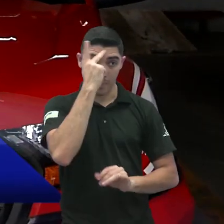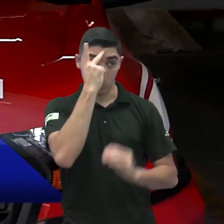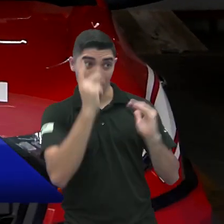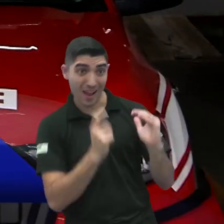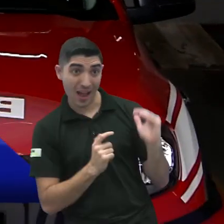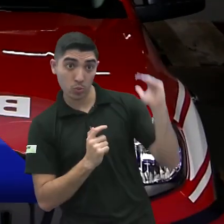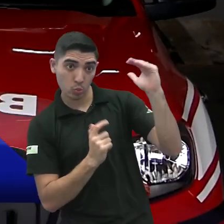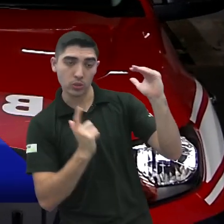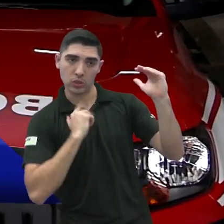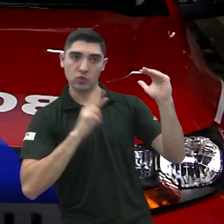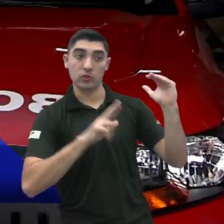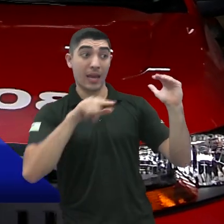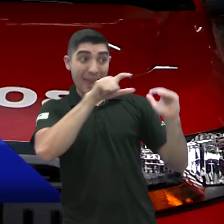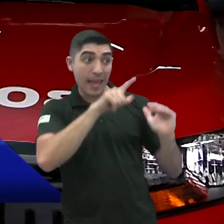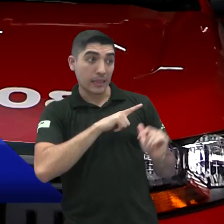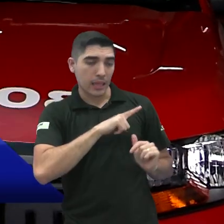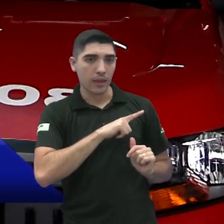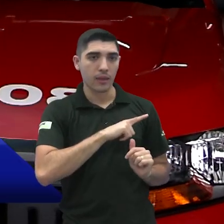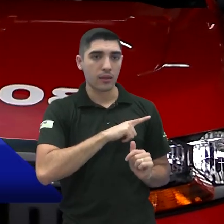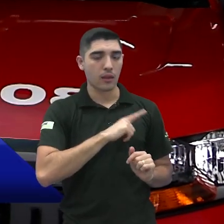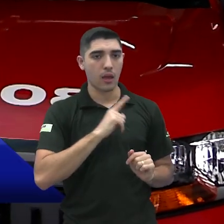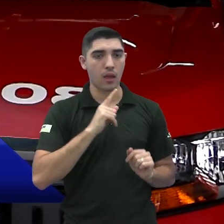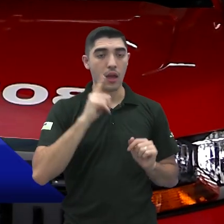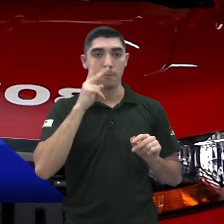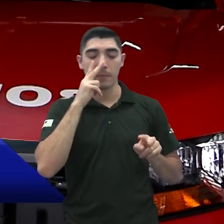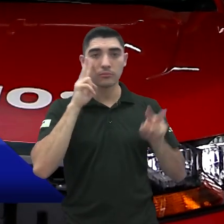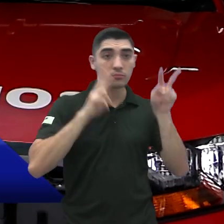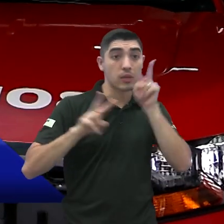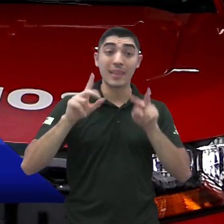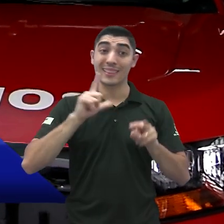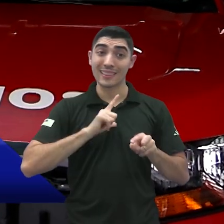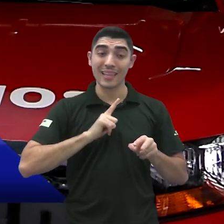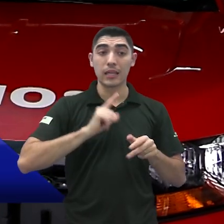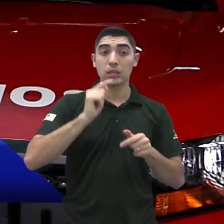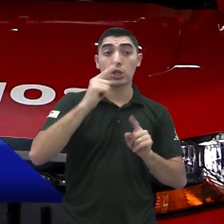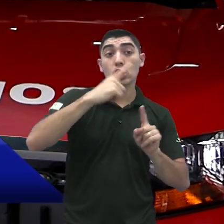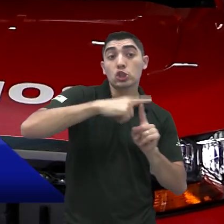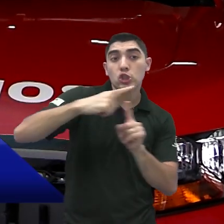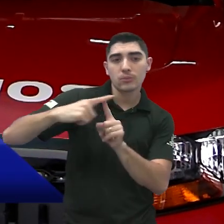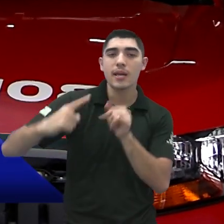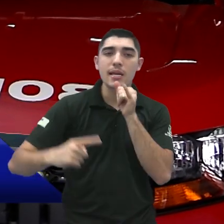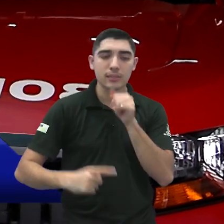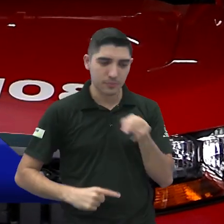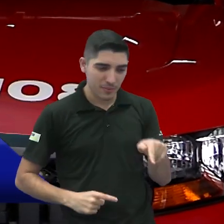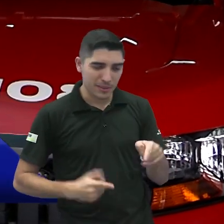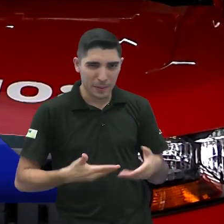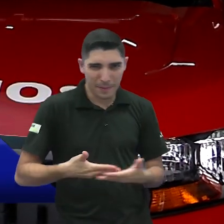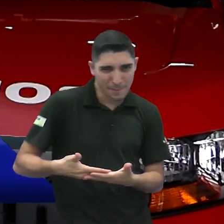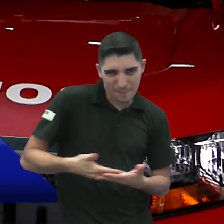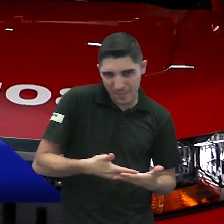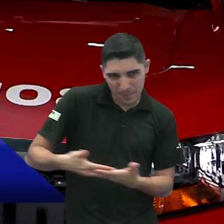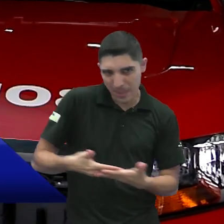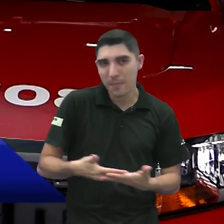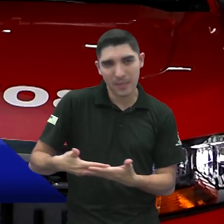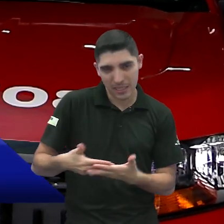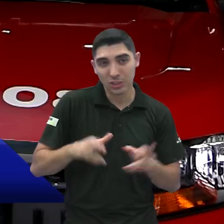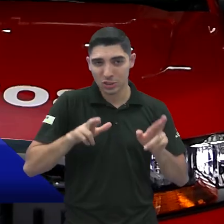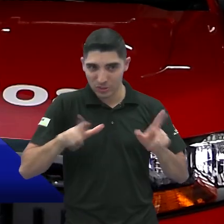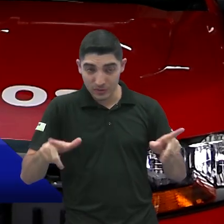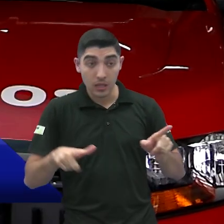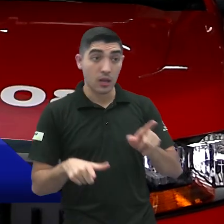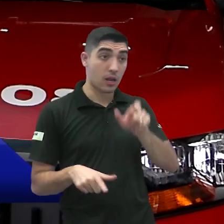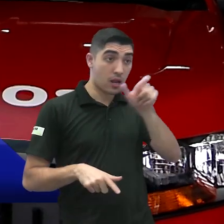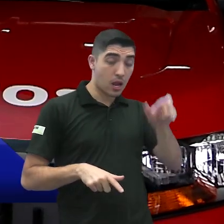né, para pessoas adultas que ainda estão conscientes. Então, são várias categorias, né? Nós falamos do bebê e do